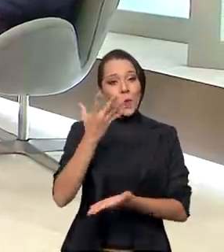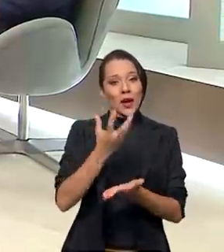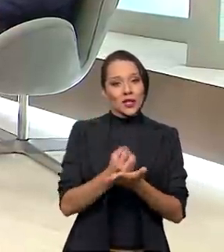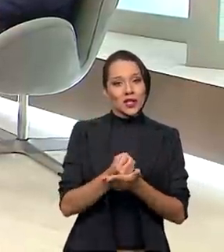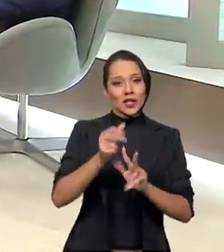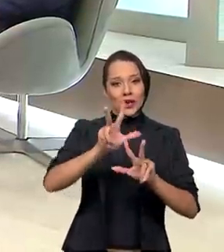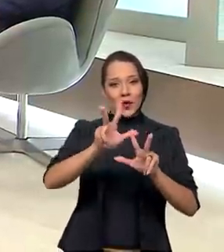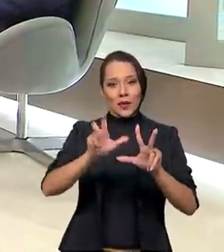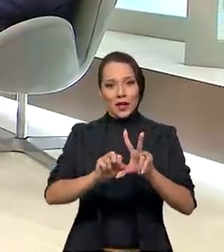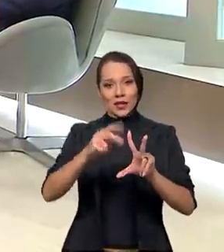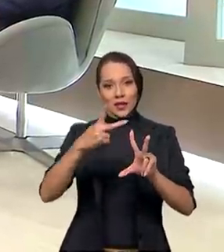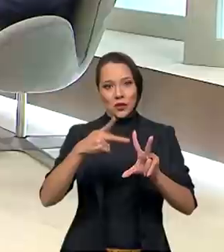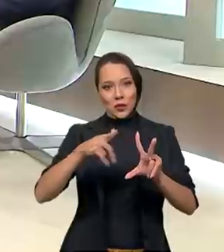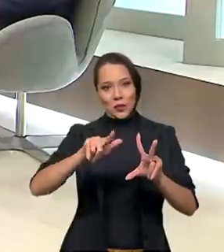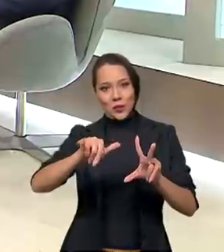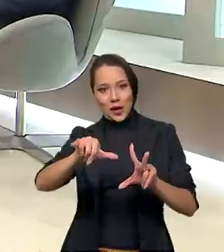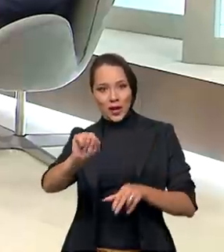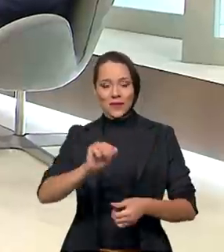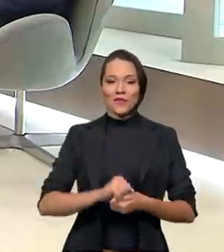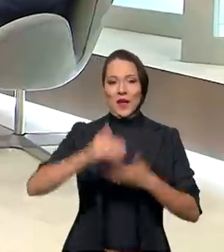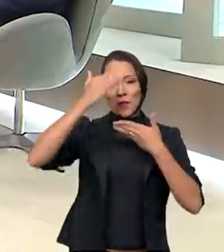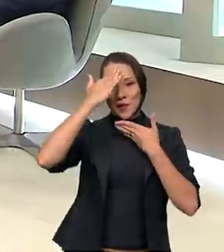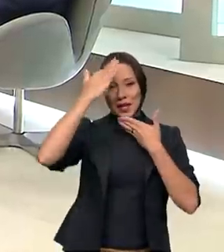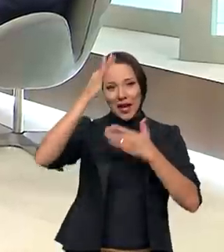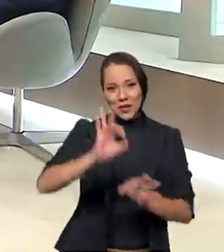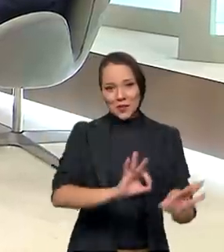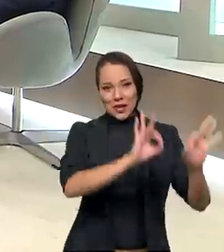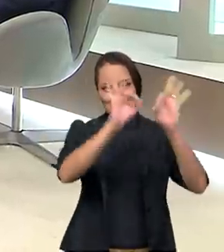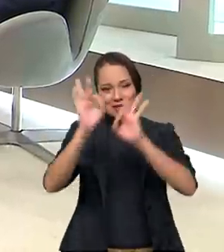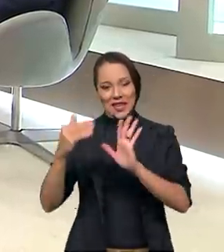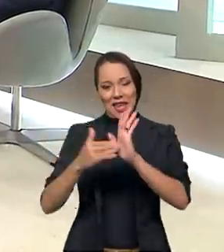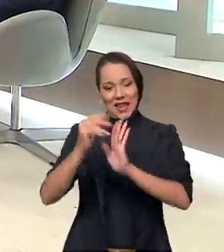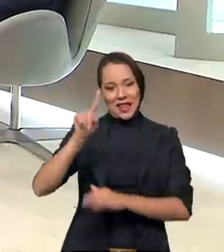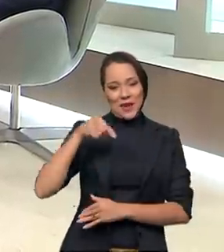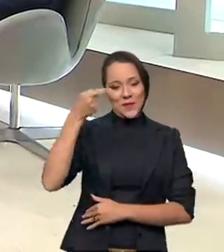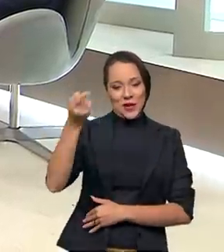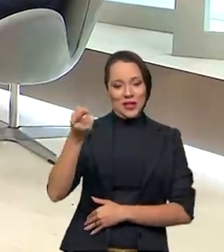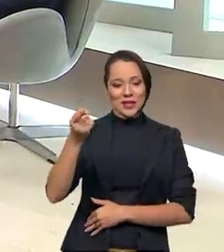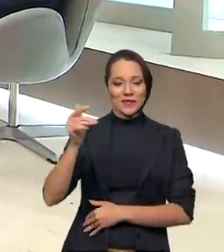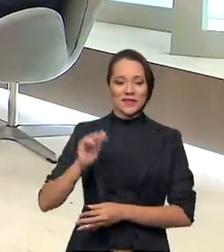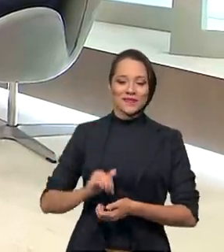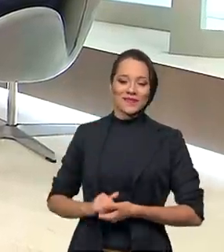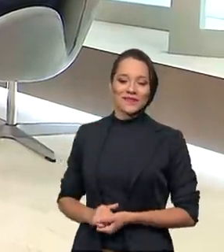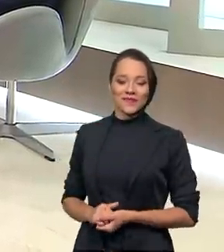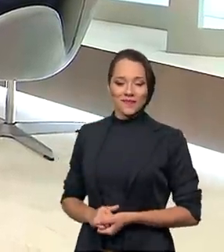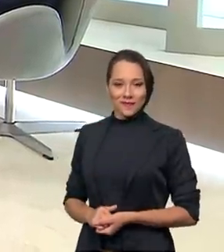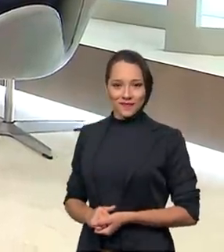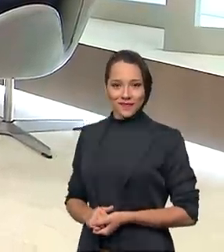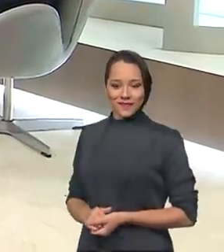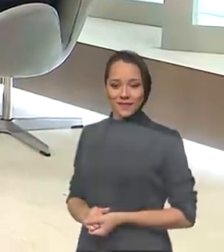baixando o TV Brasil Play. Obrigado por sua audiência e até o próximo programa.